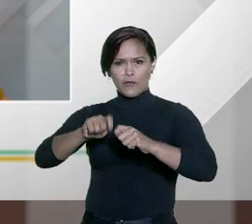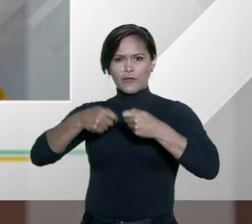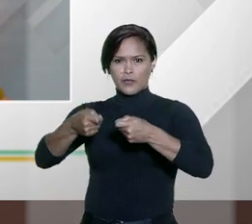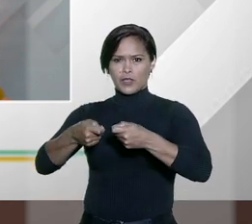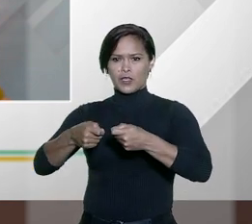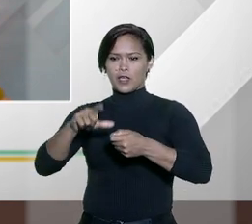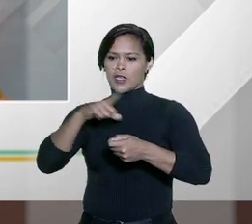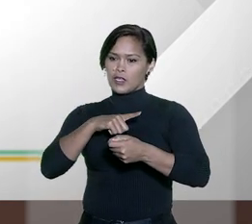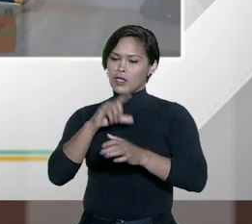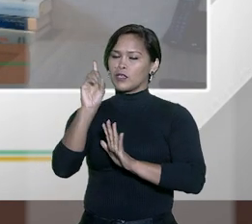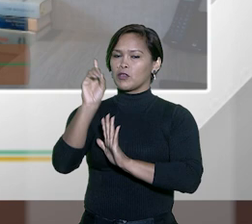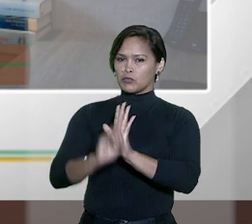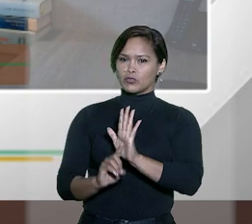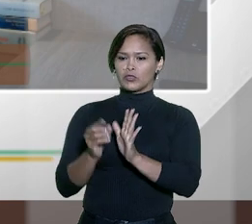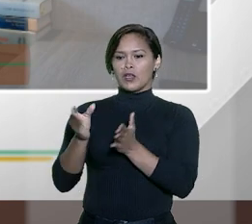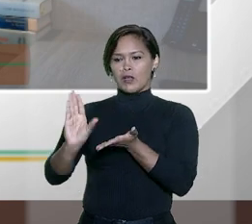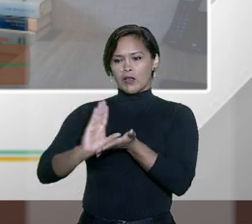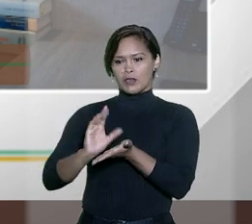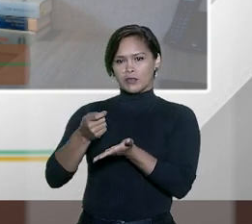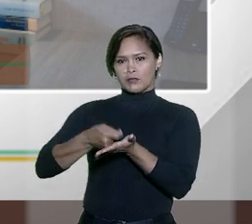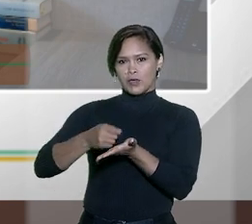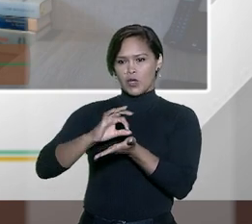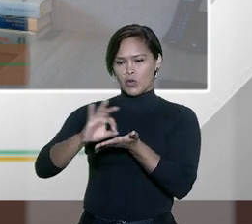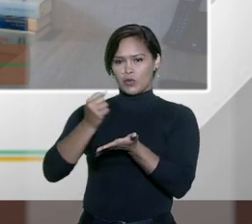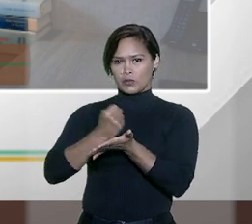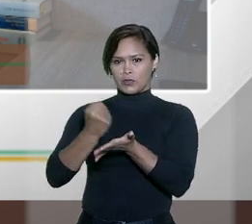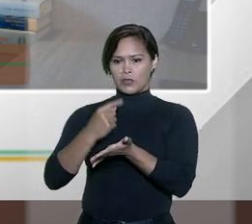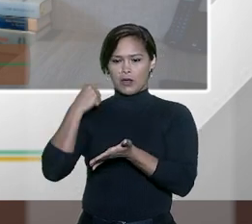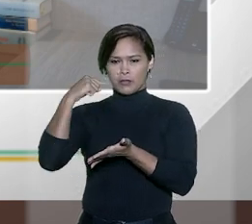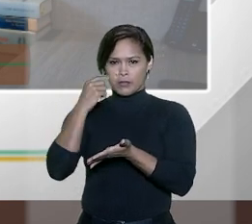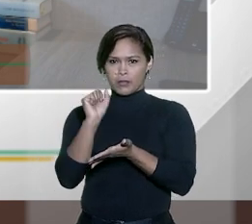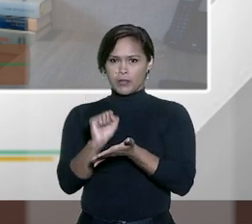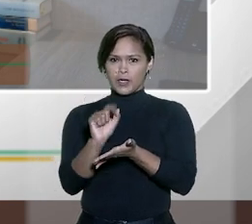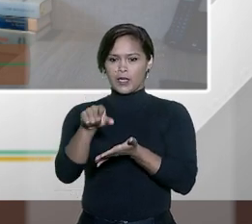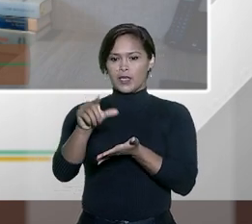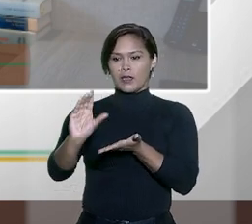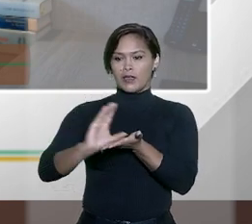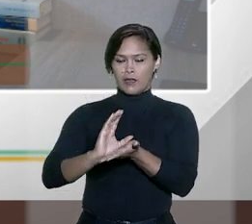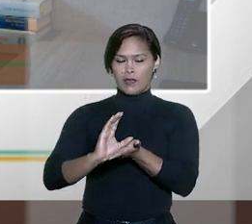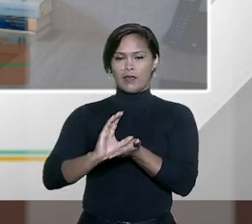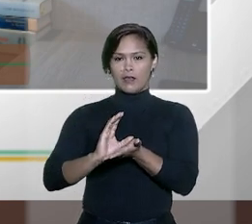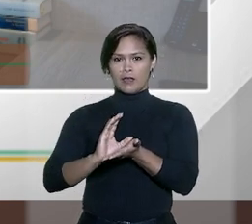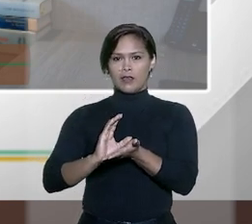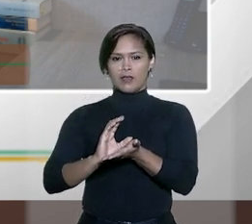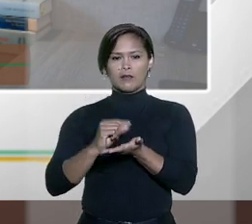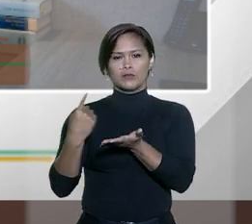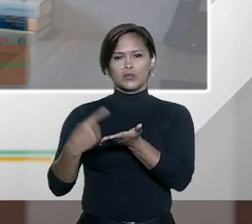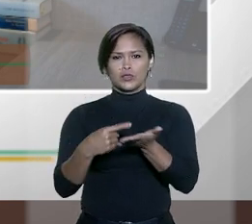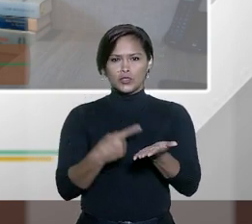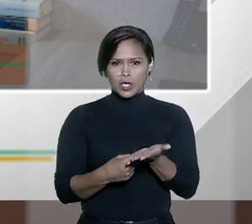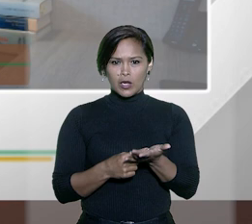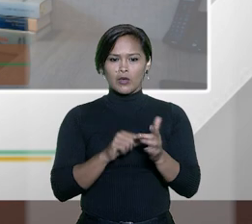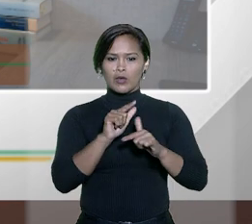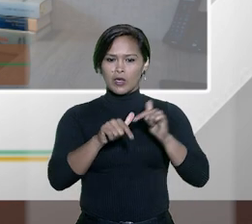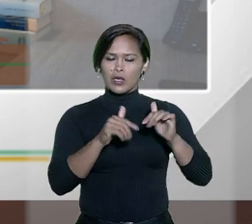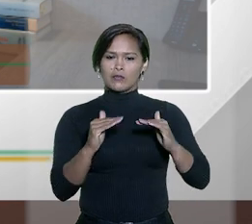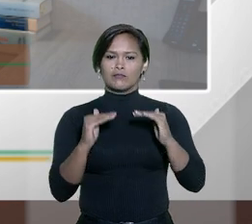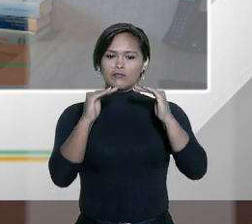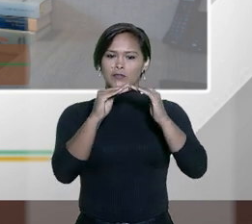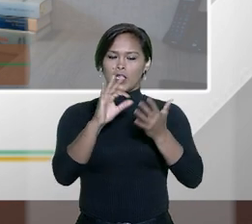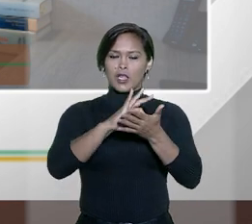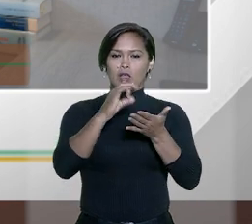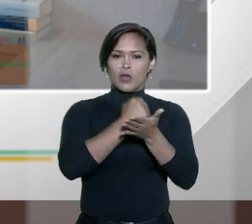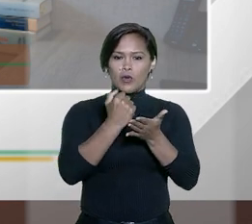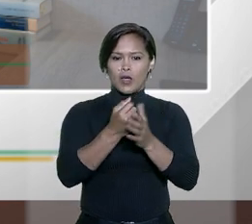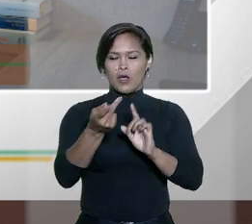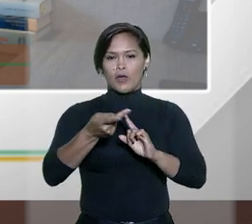tem direito a receber os honorários contratuais, que são aqueles honorários que ele recebe de acordo com o que ele estabeleceu em contrato com o